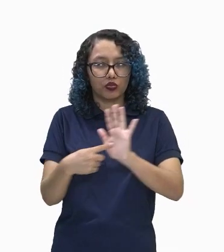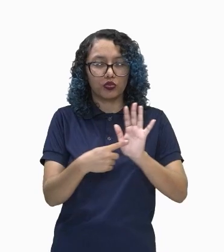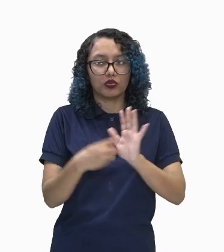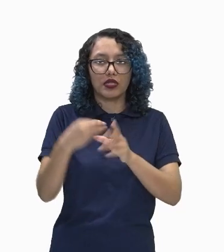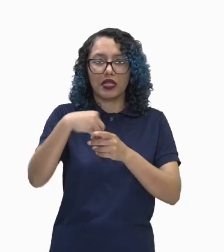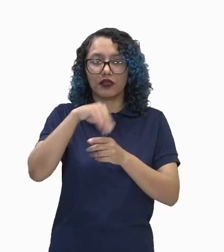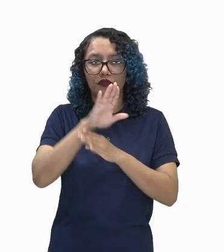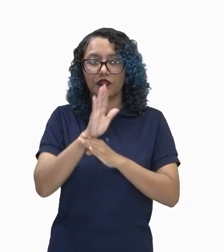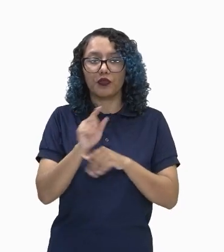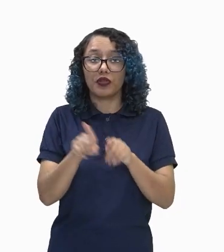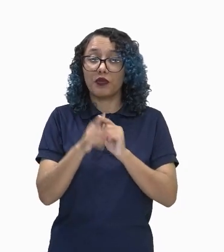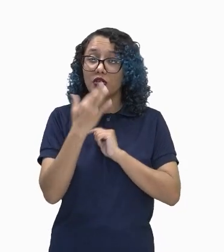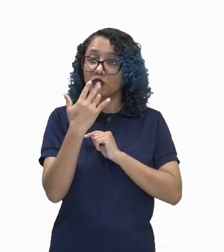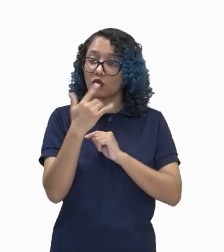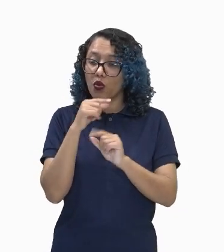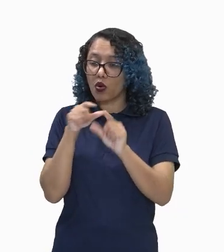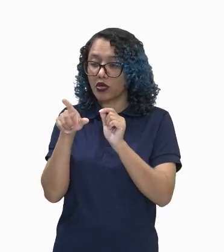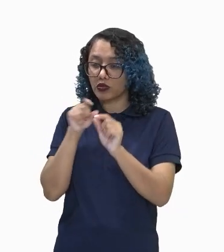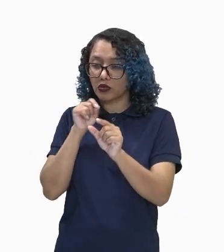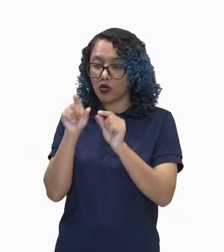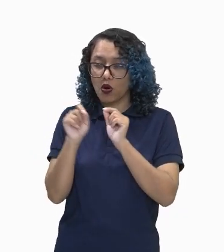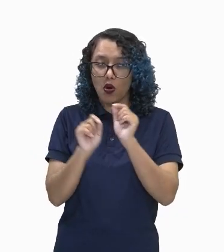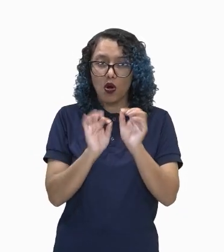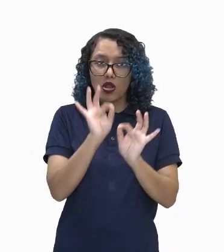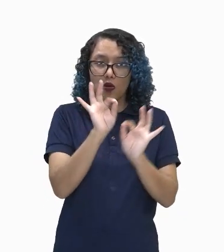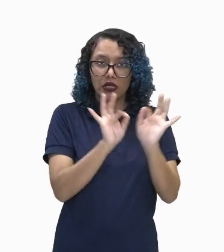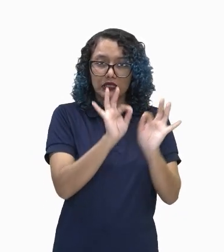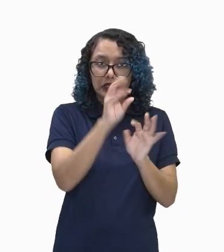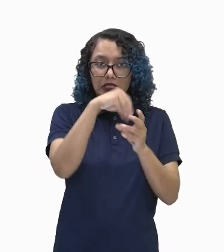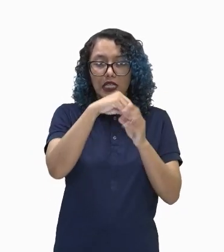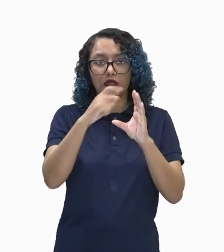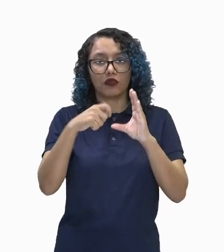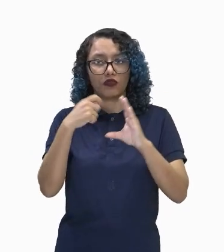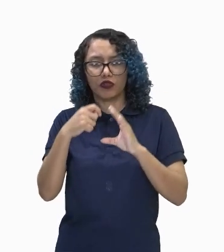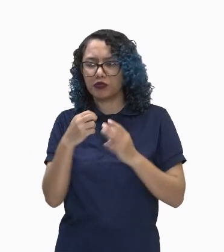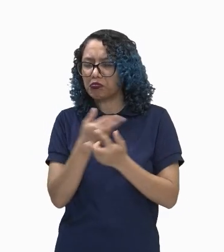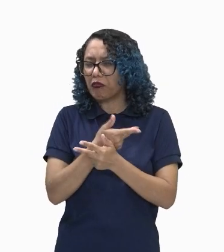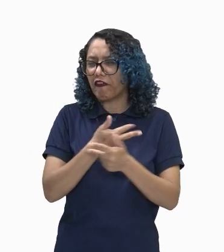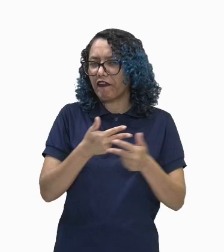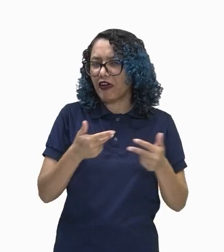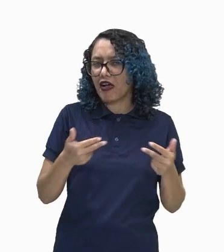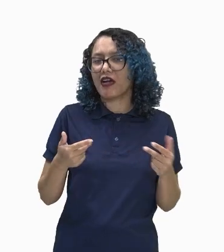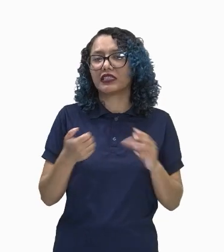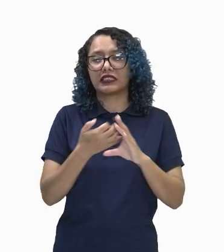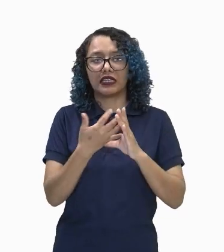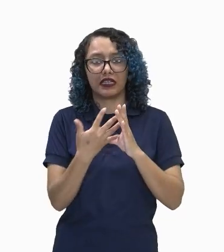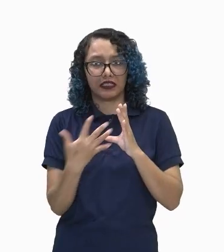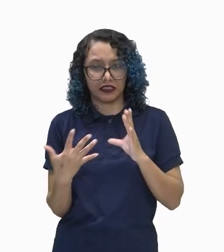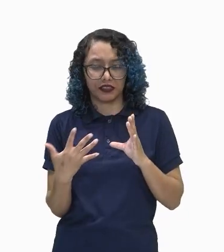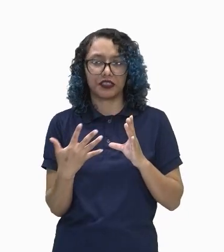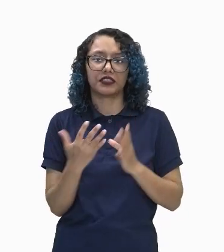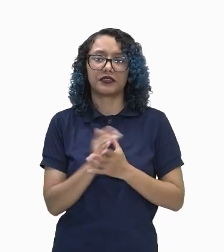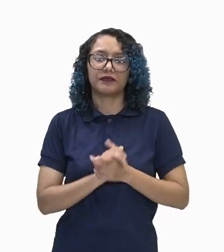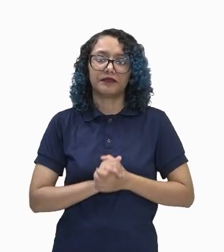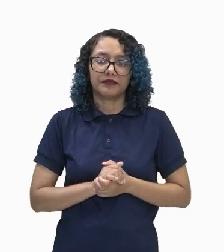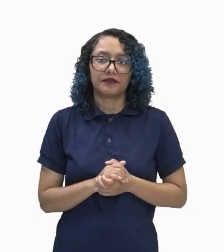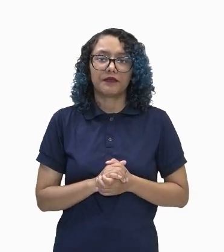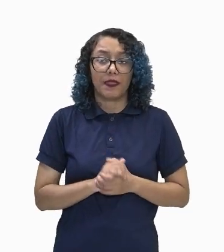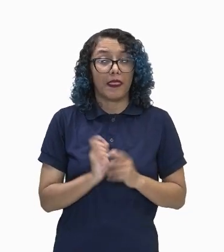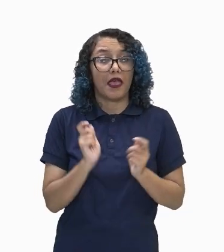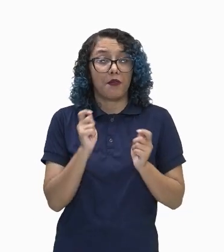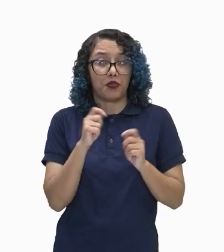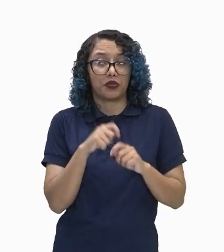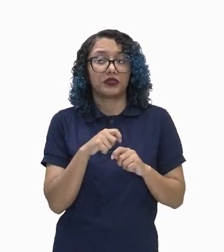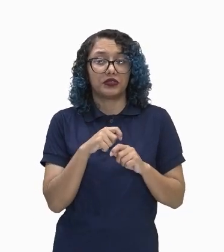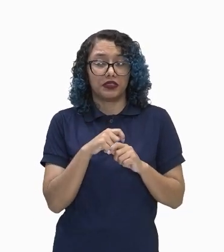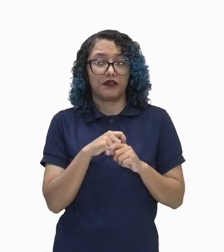cores que ele traz para aquele vídeo. Enfim, esses elementos que são possíveis de serem avaliados por